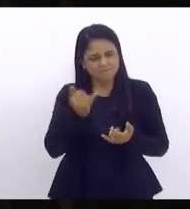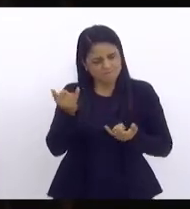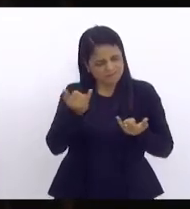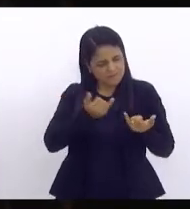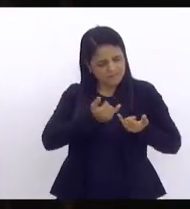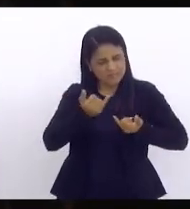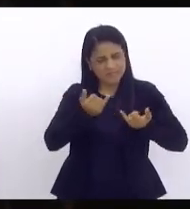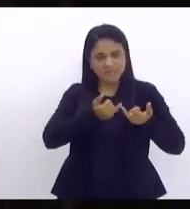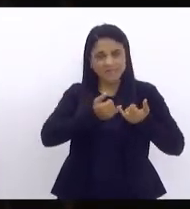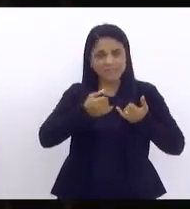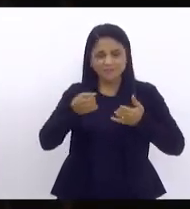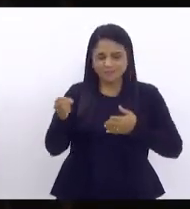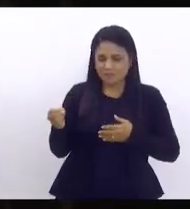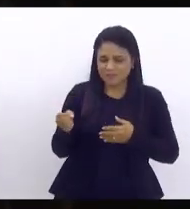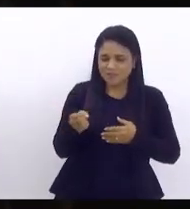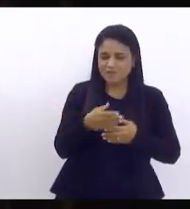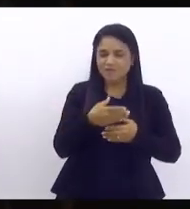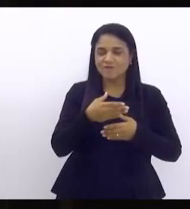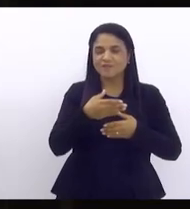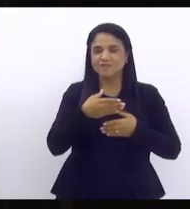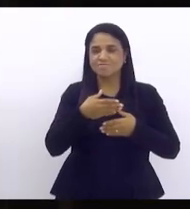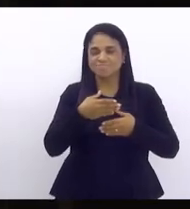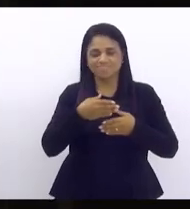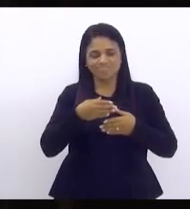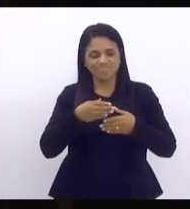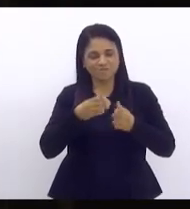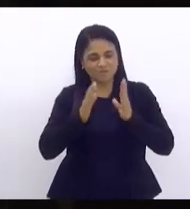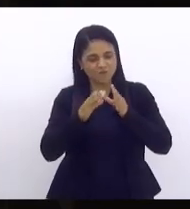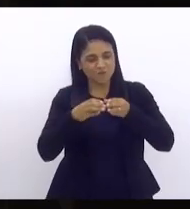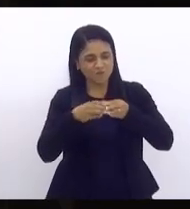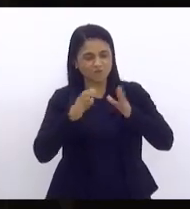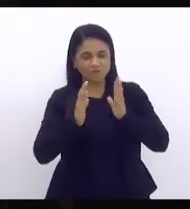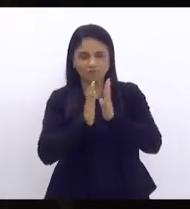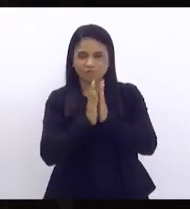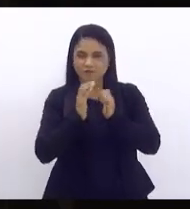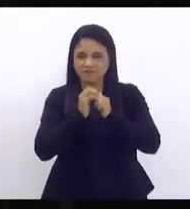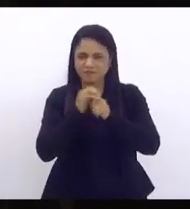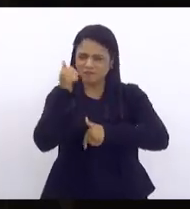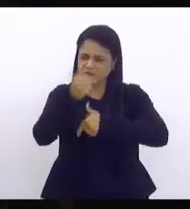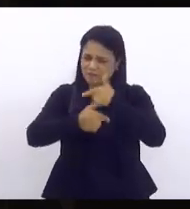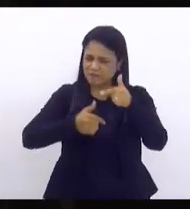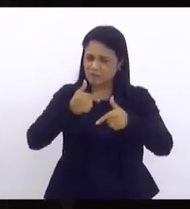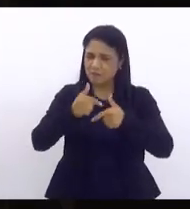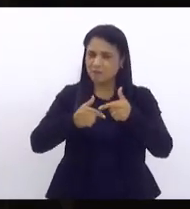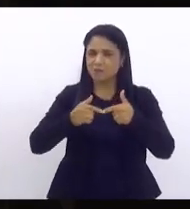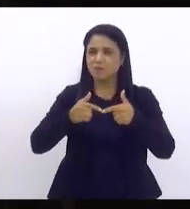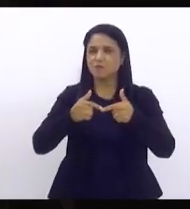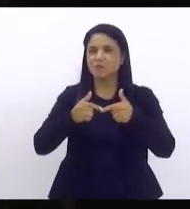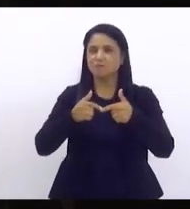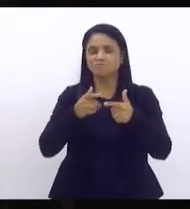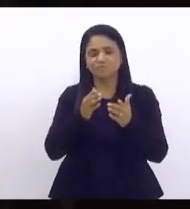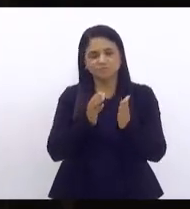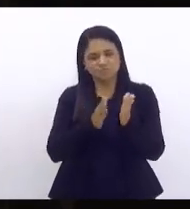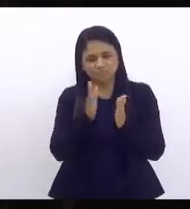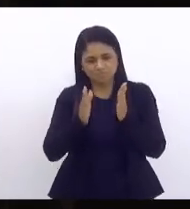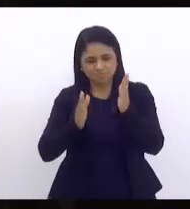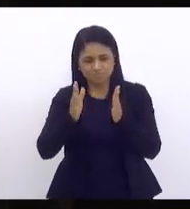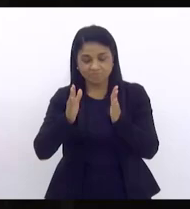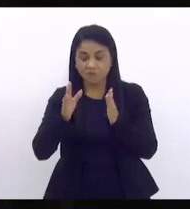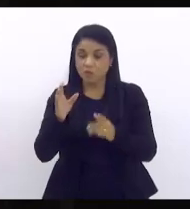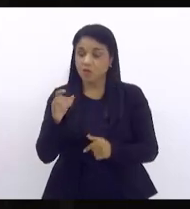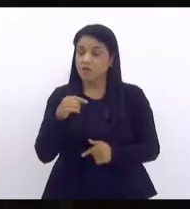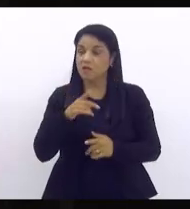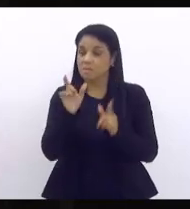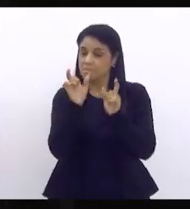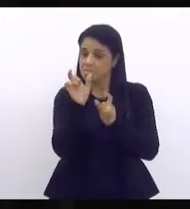a renovação trabalhou durante um tempo, e era justamente essa: eu